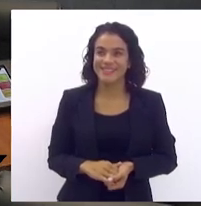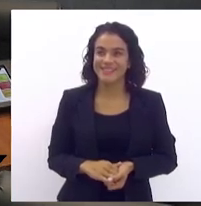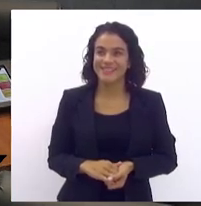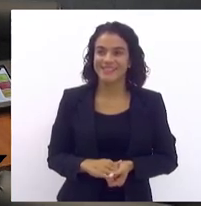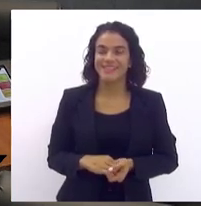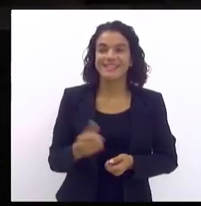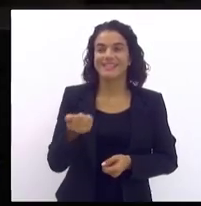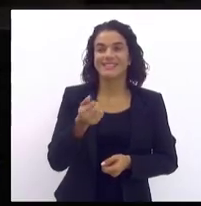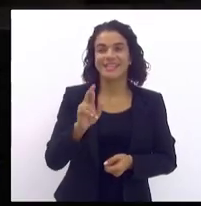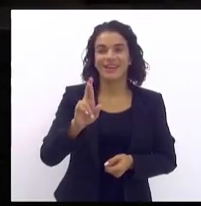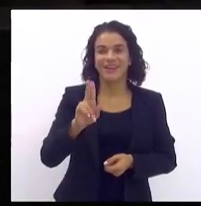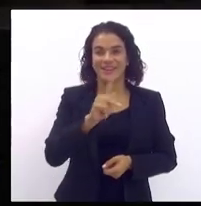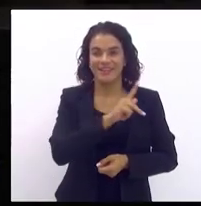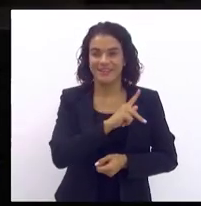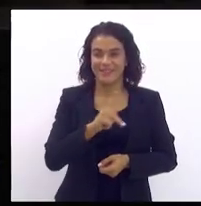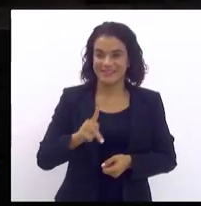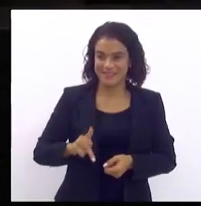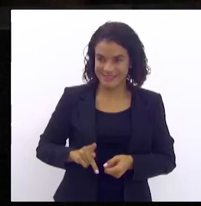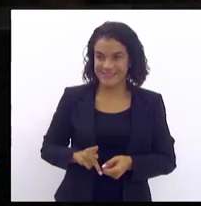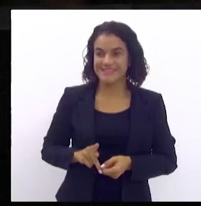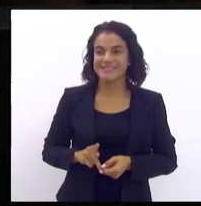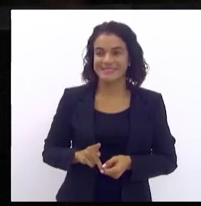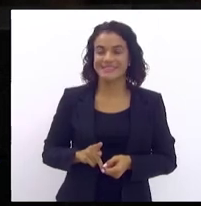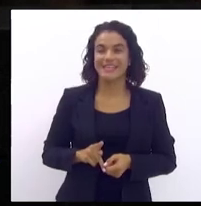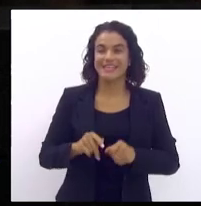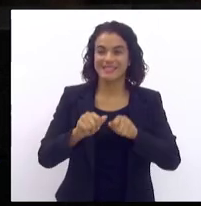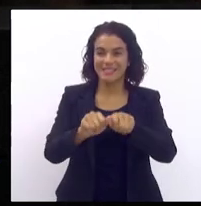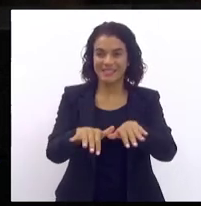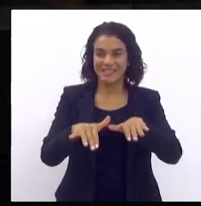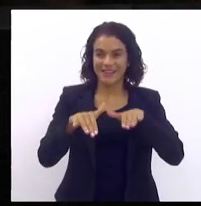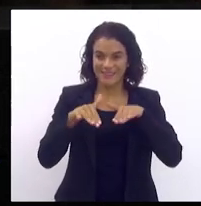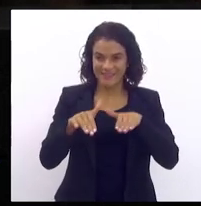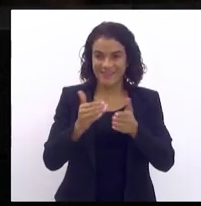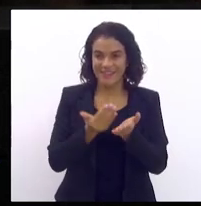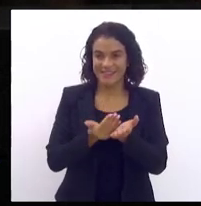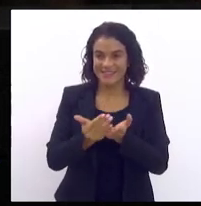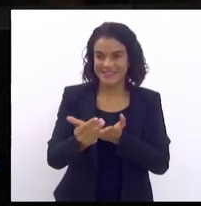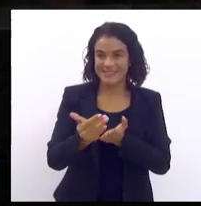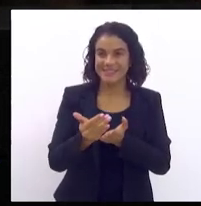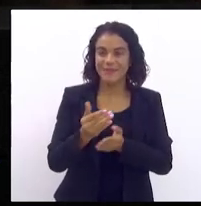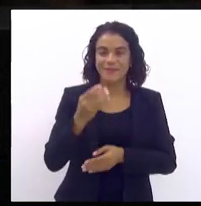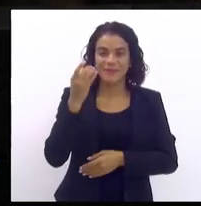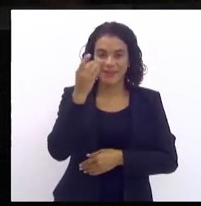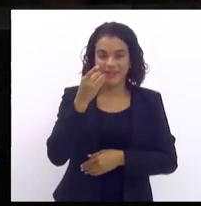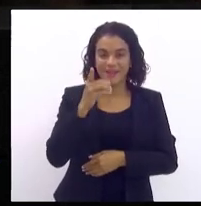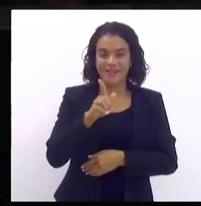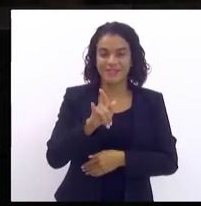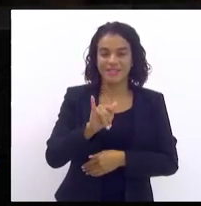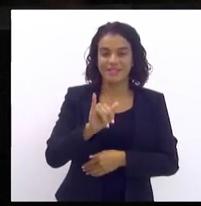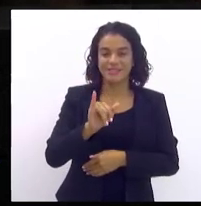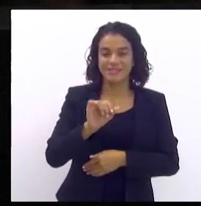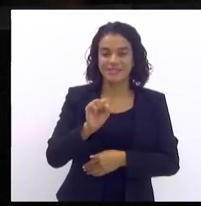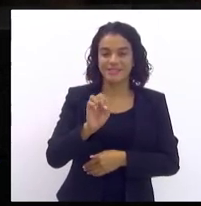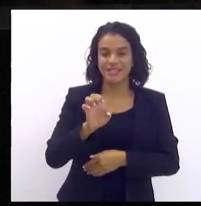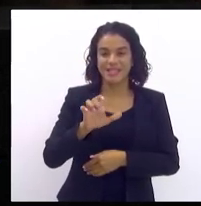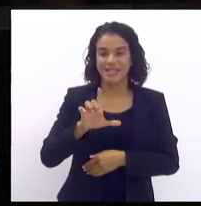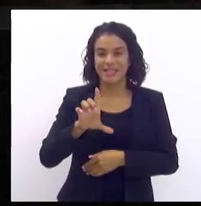Senhora presidente do expediente inicial, deputada Gisele